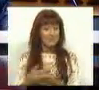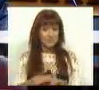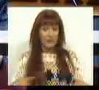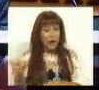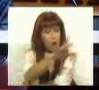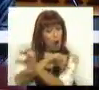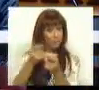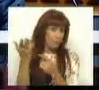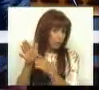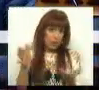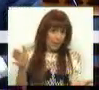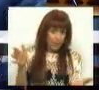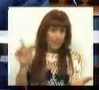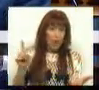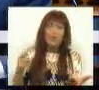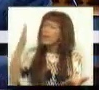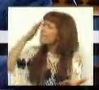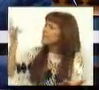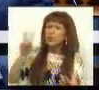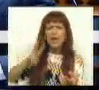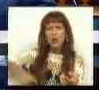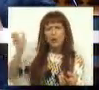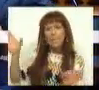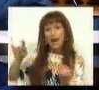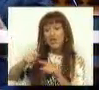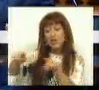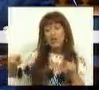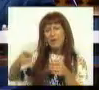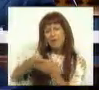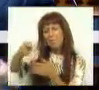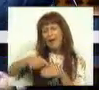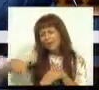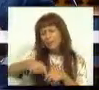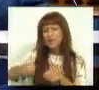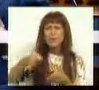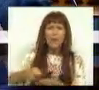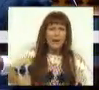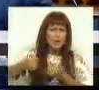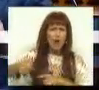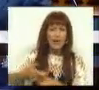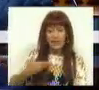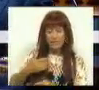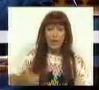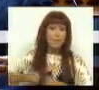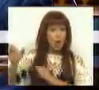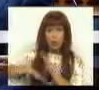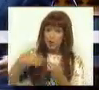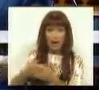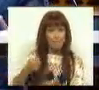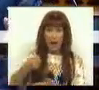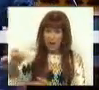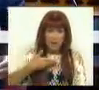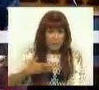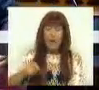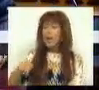na Europa, nomeadamente, é a capacidade de encontrarmos mais espaço para pagar a dívida, melhores condições para pagar a dívida, e é